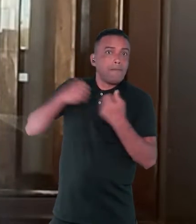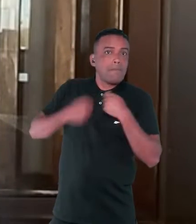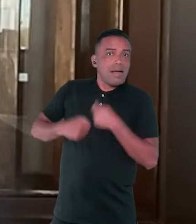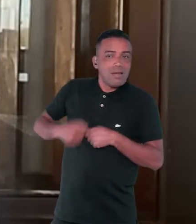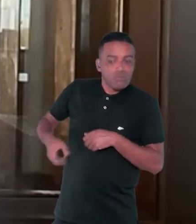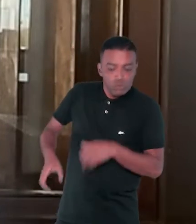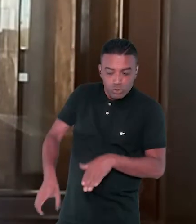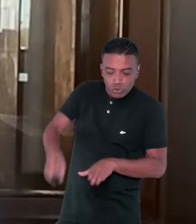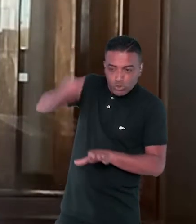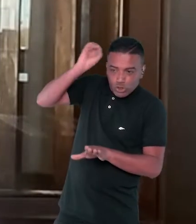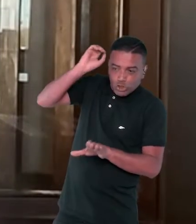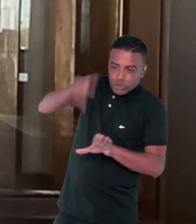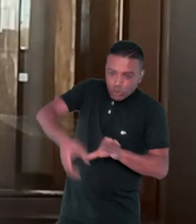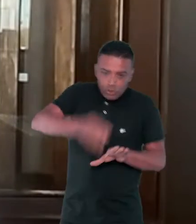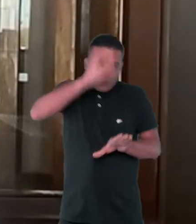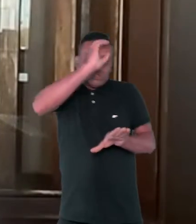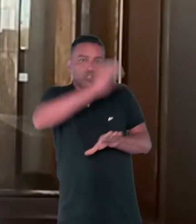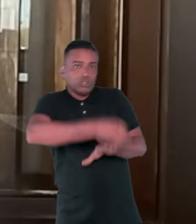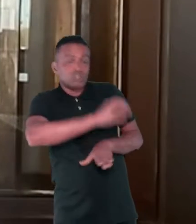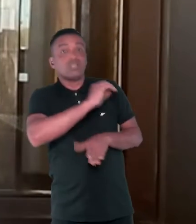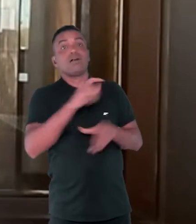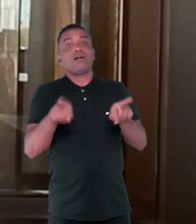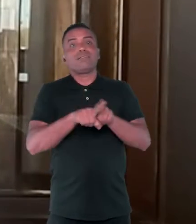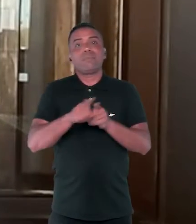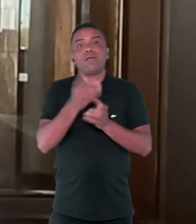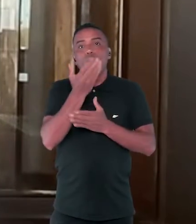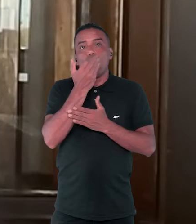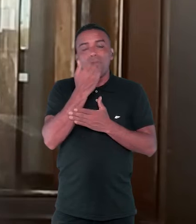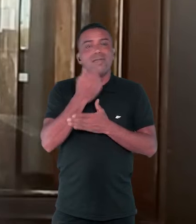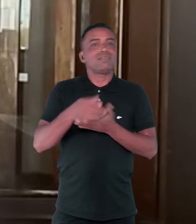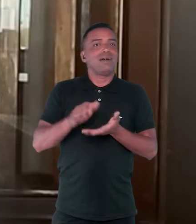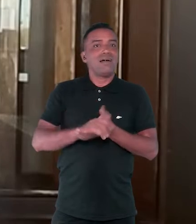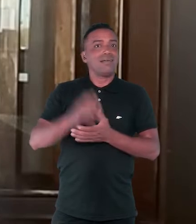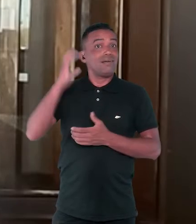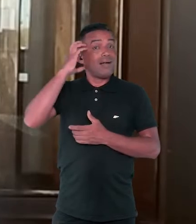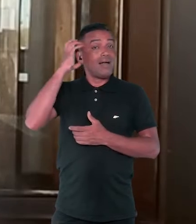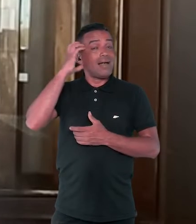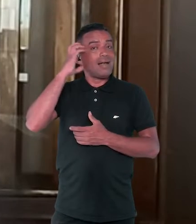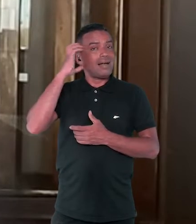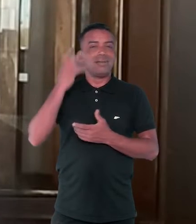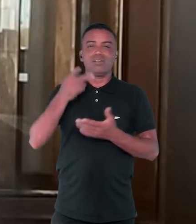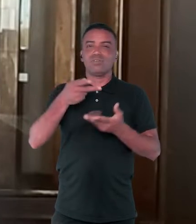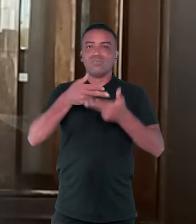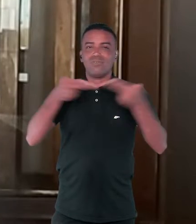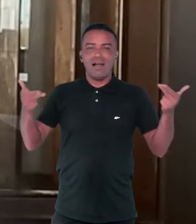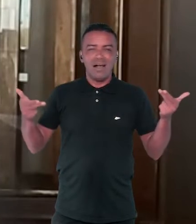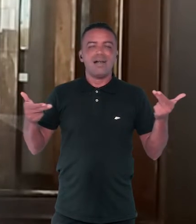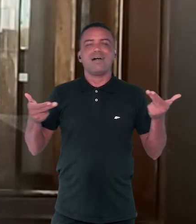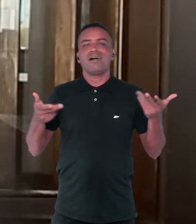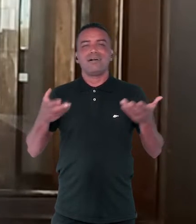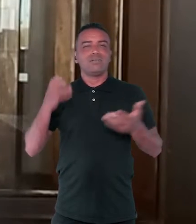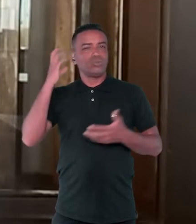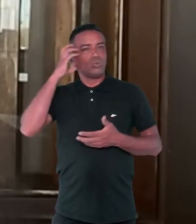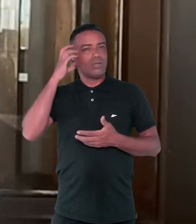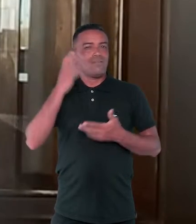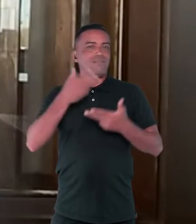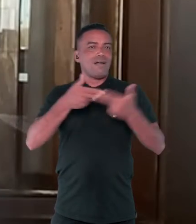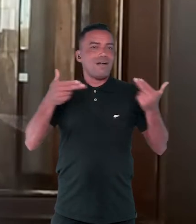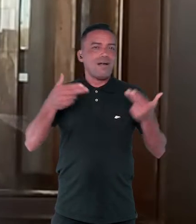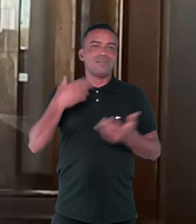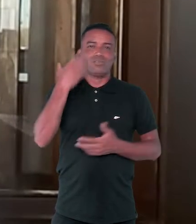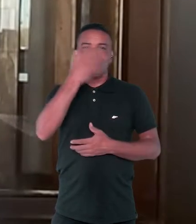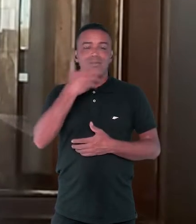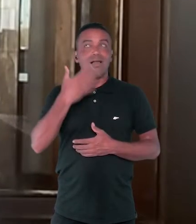tomar um banho, e a comida dele. E ela ficava ali escutando Betinho do Sertão, Caxangá, Zé Bete, os grandes nomes do rádio. E